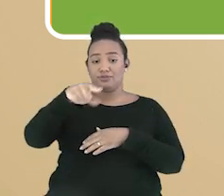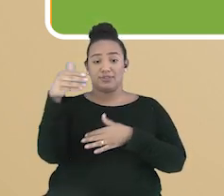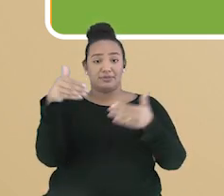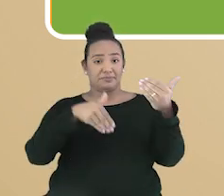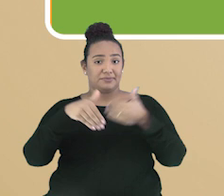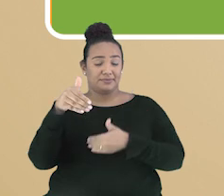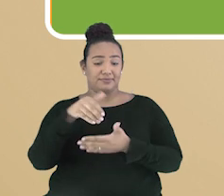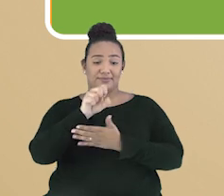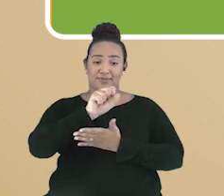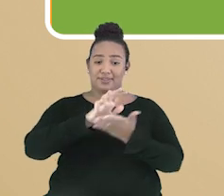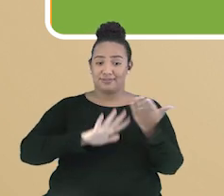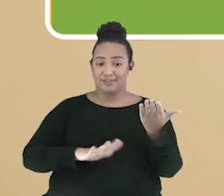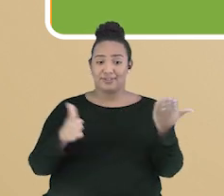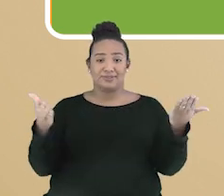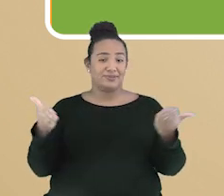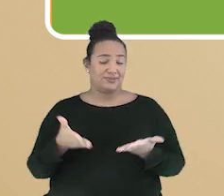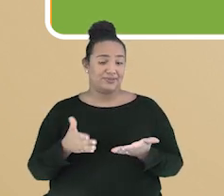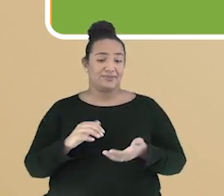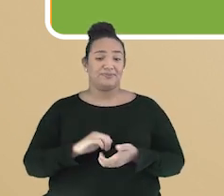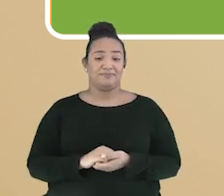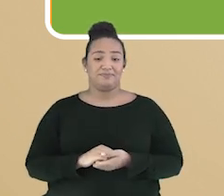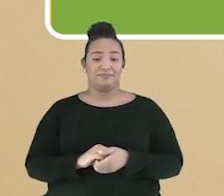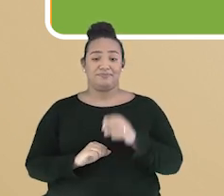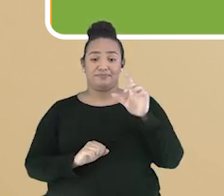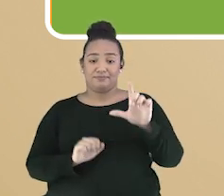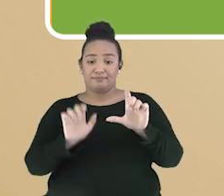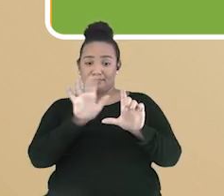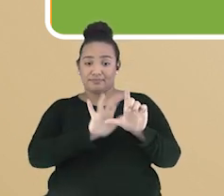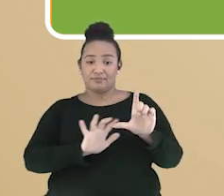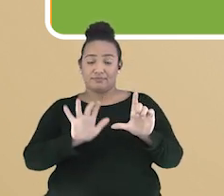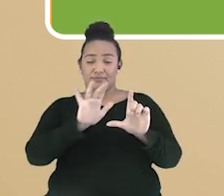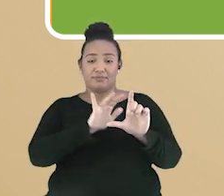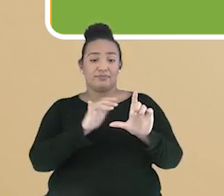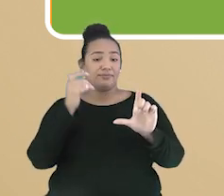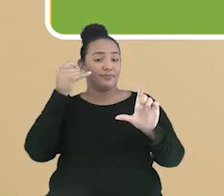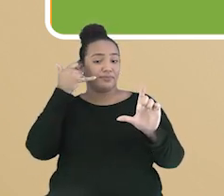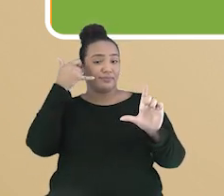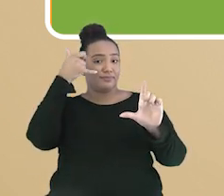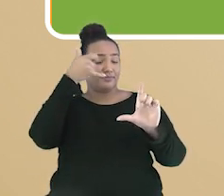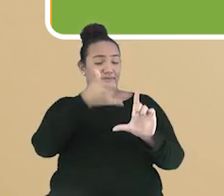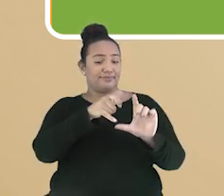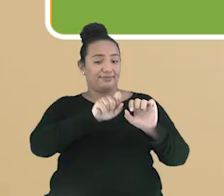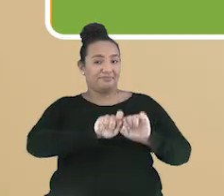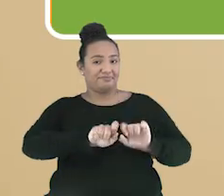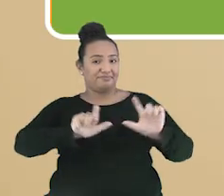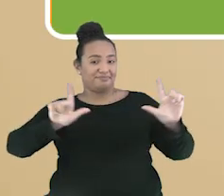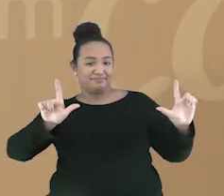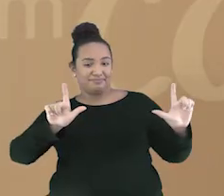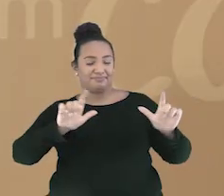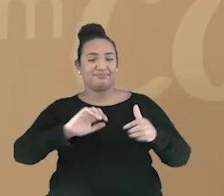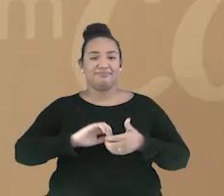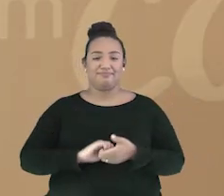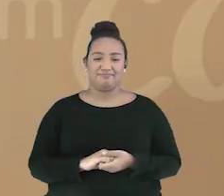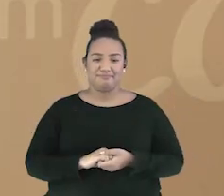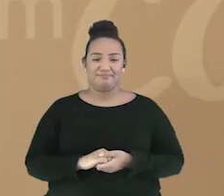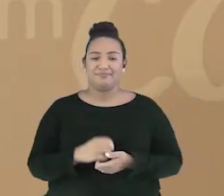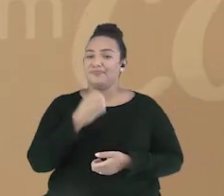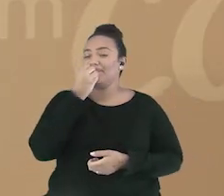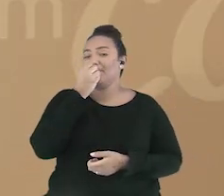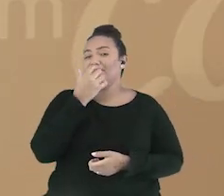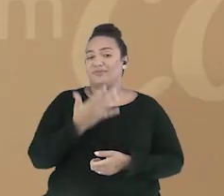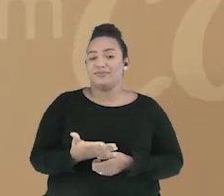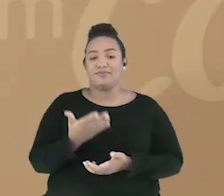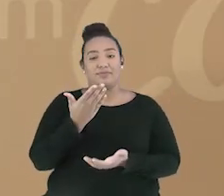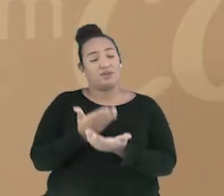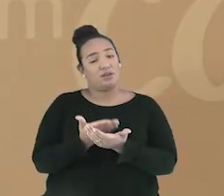nas atividades de hoje. Aponte a câmera do seu celular para o QR Code que está aqui na tela. Bom, pessoal, essa